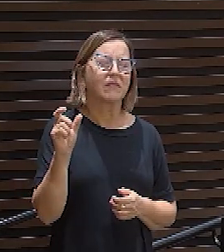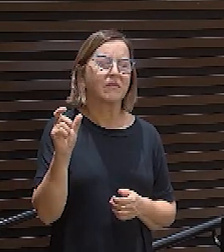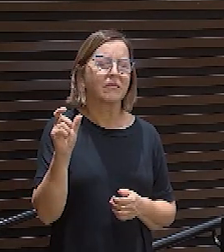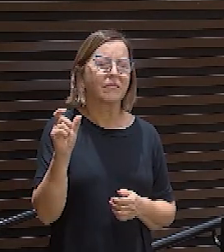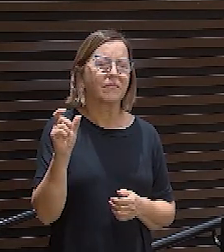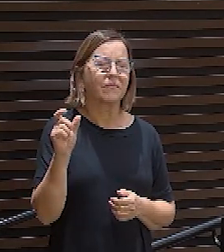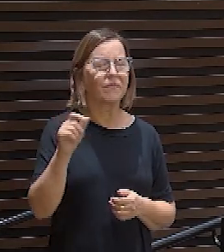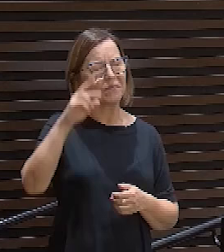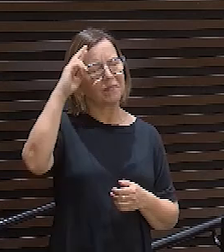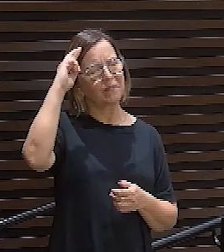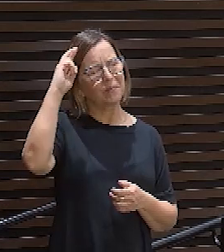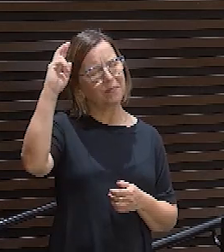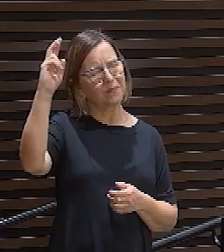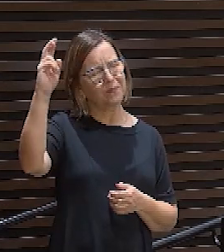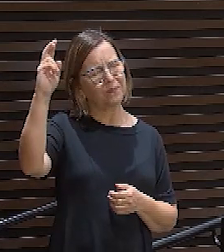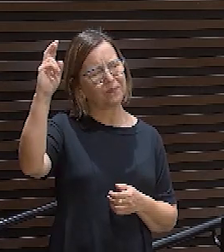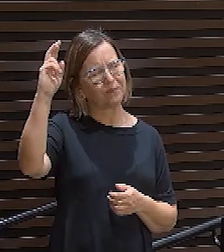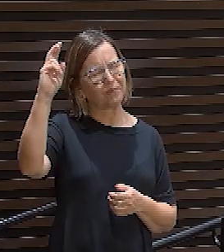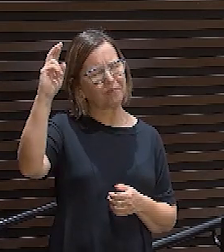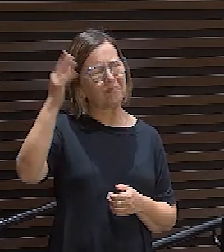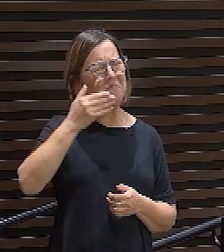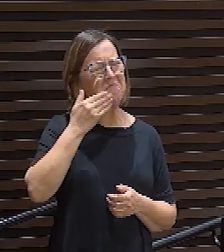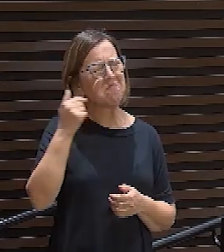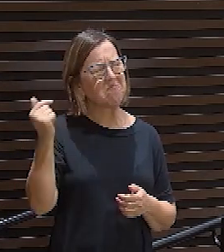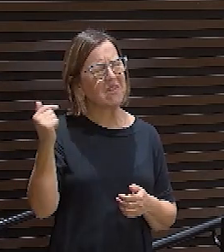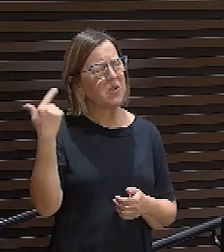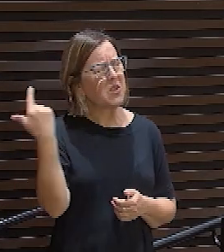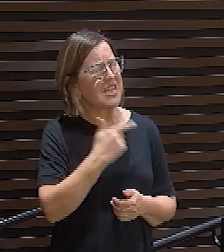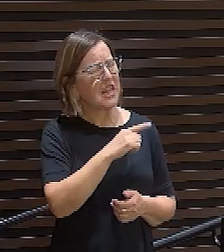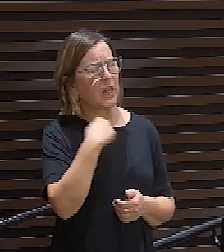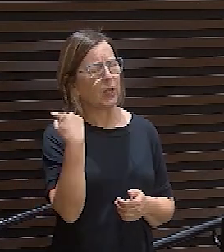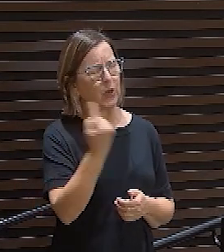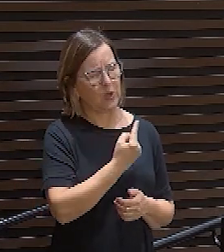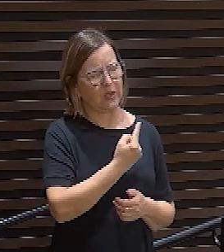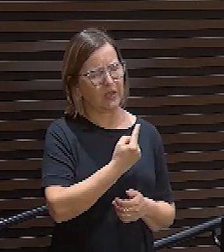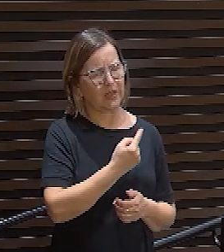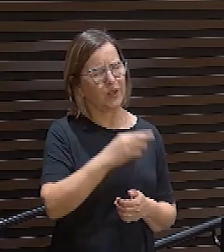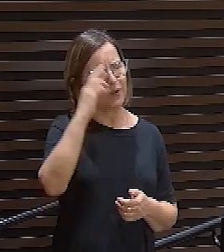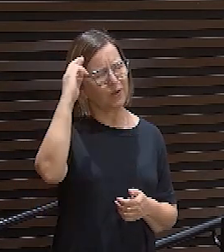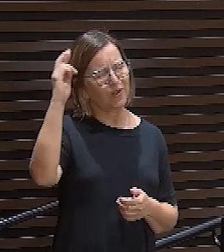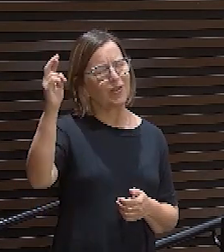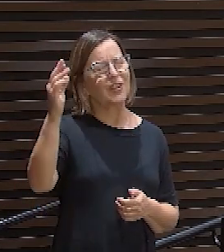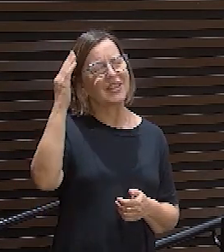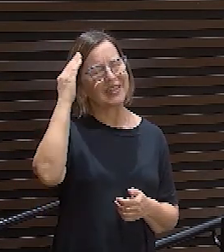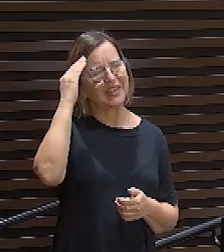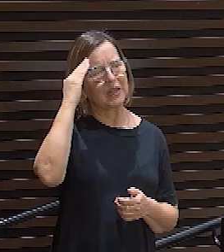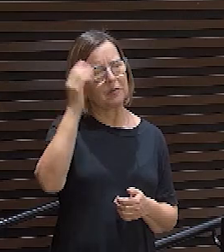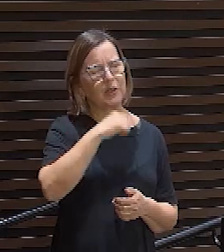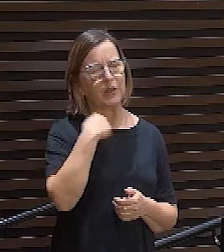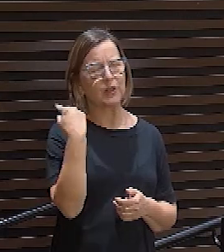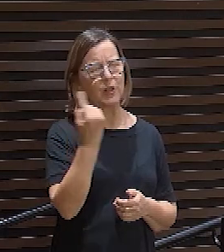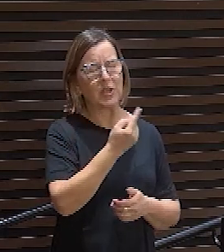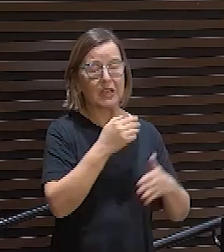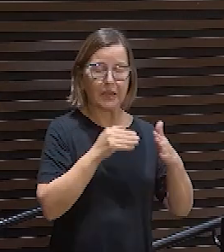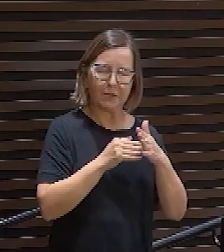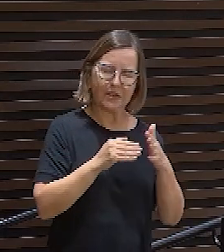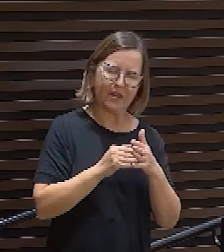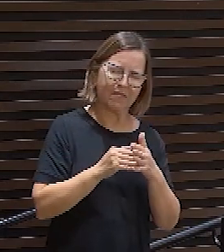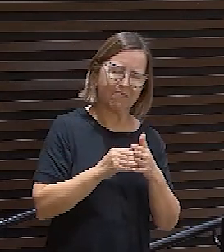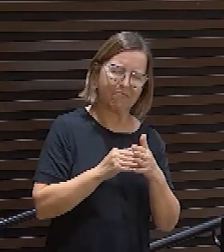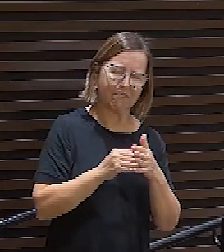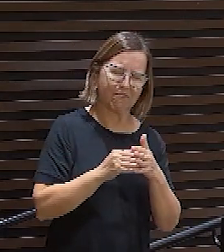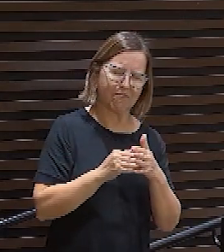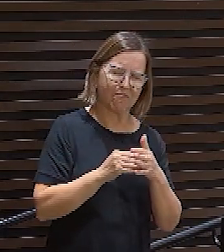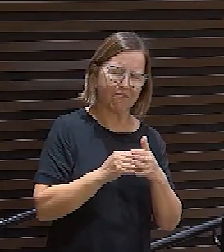O Senhor, melhor do que nós mesmos, o Senhor sabe da nossa limitação. E sabe que nós não temos a menor condição